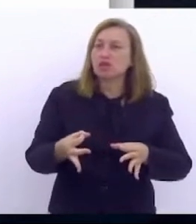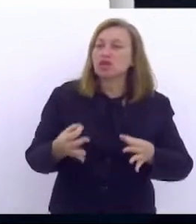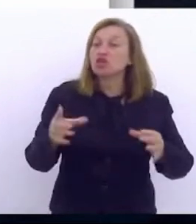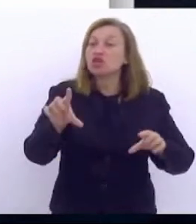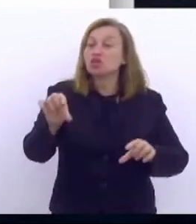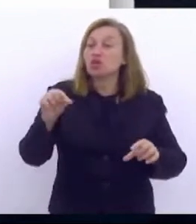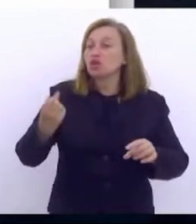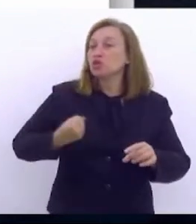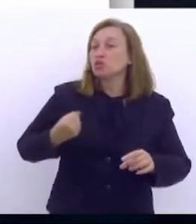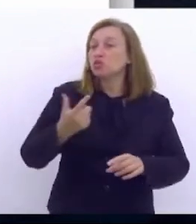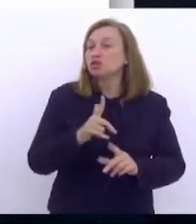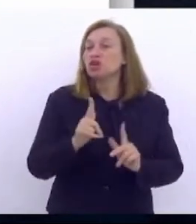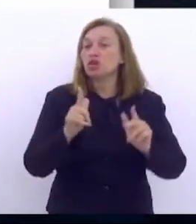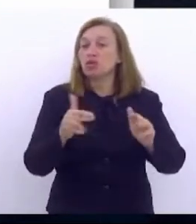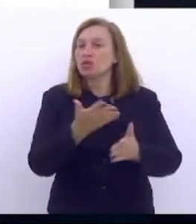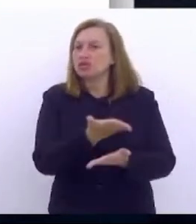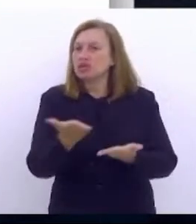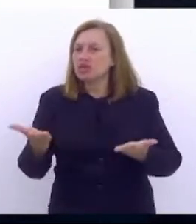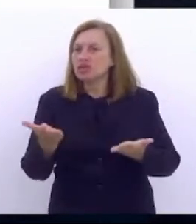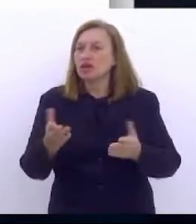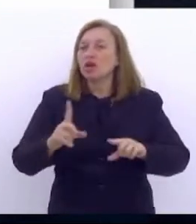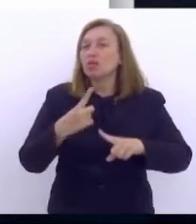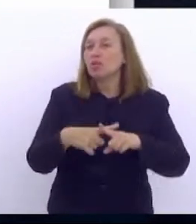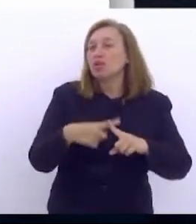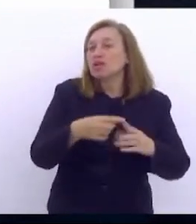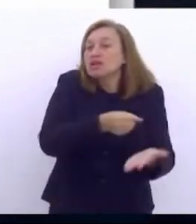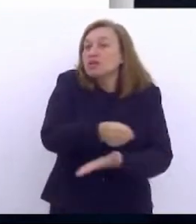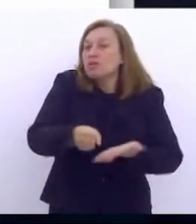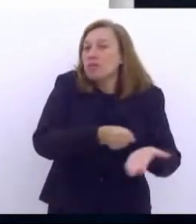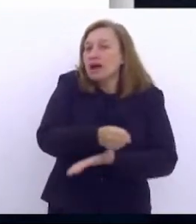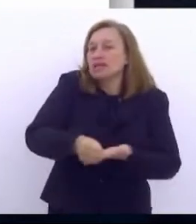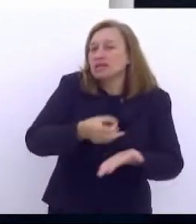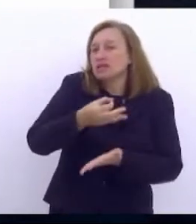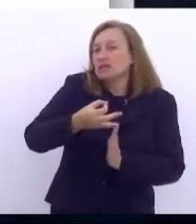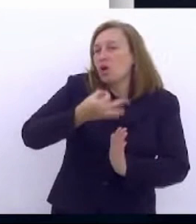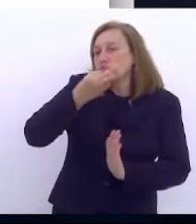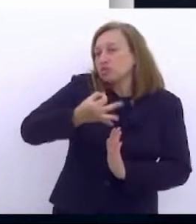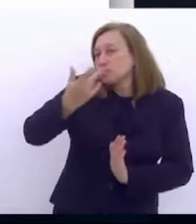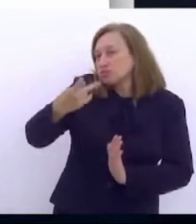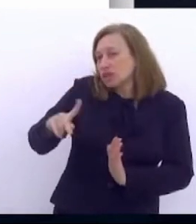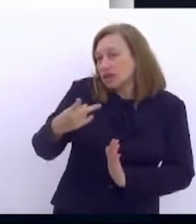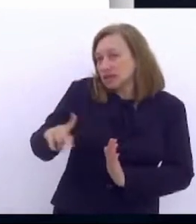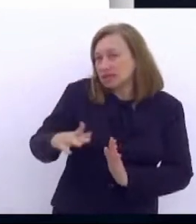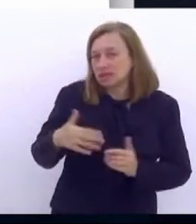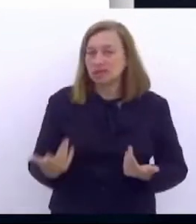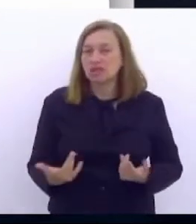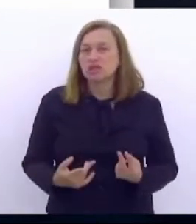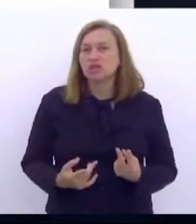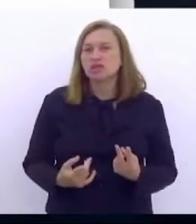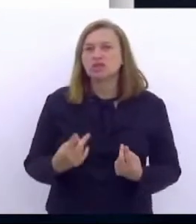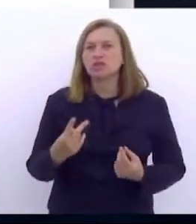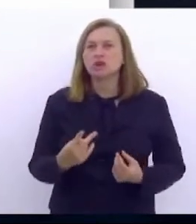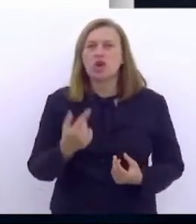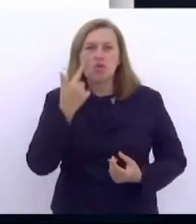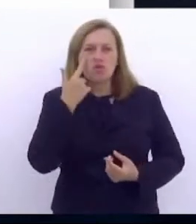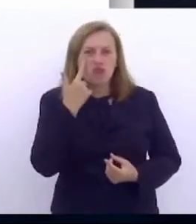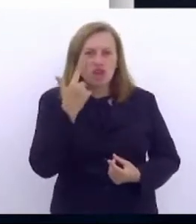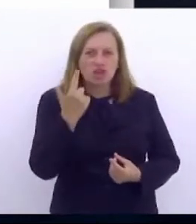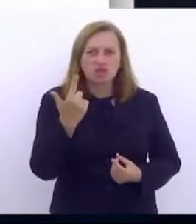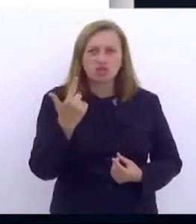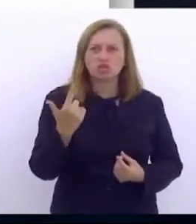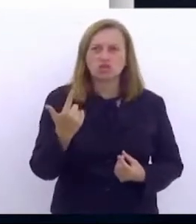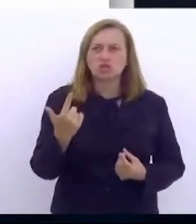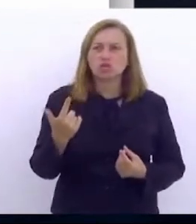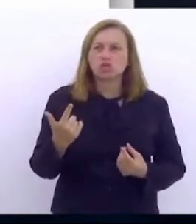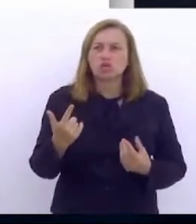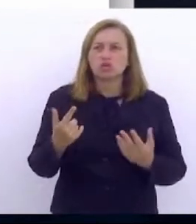Porque são fundamentos da argumentação deles. Como a gente falei no início, são dois, basicamente, eu vejo de forma